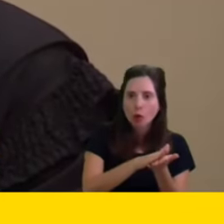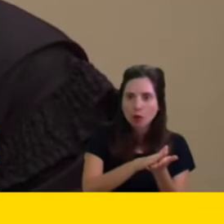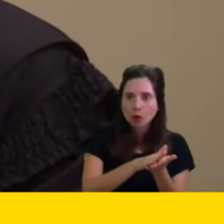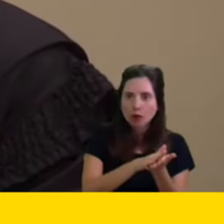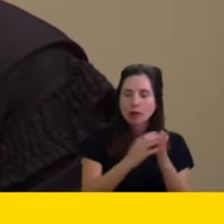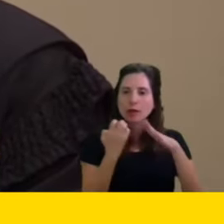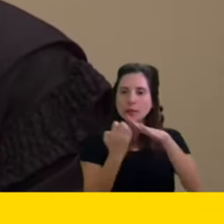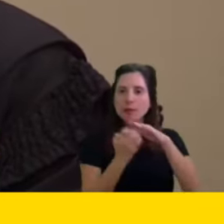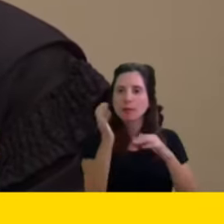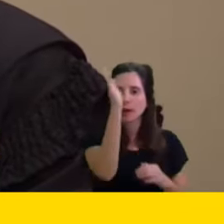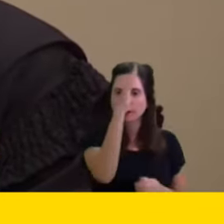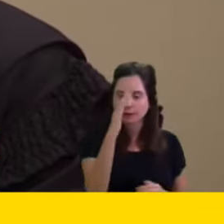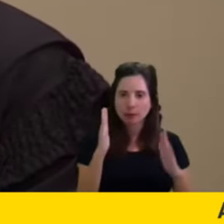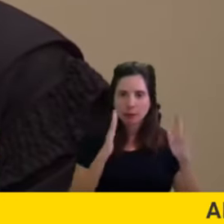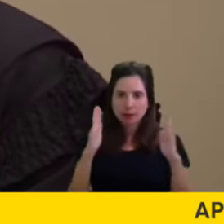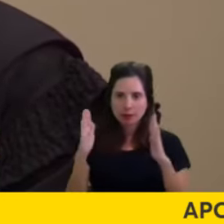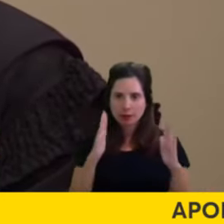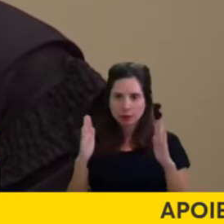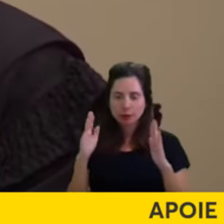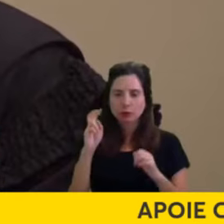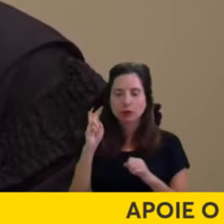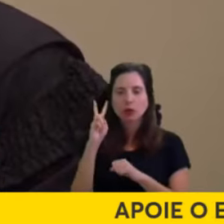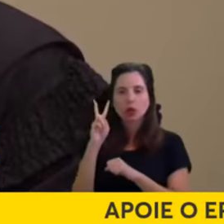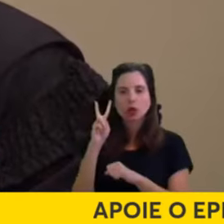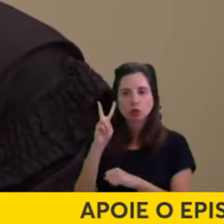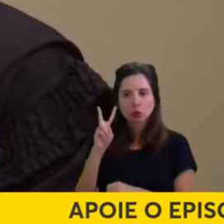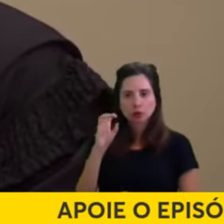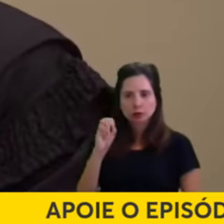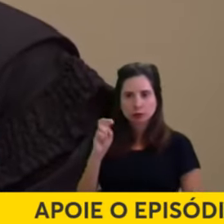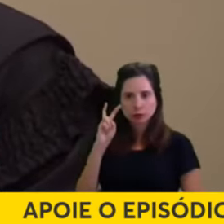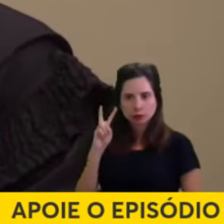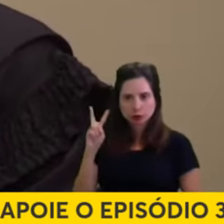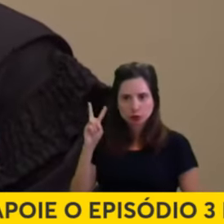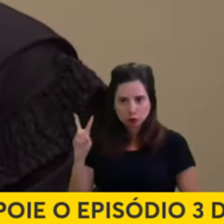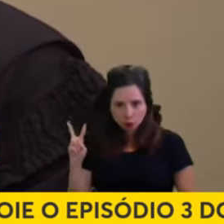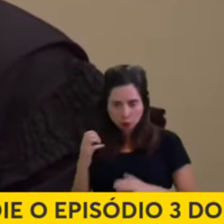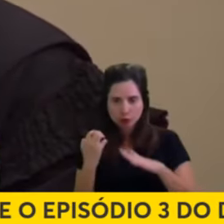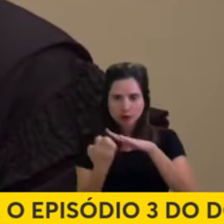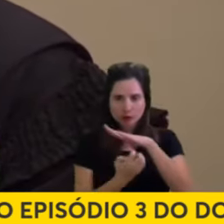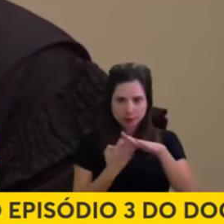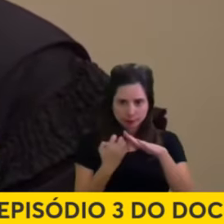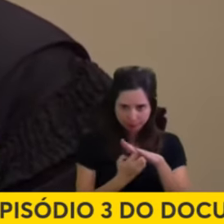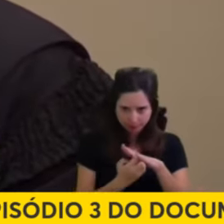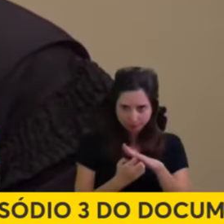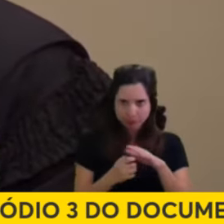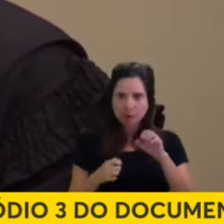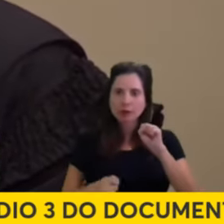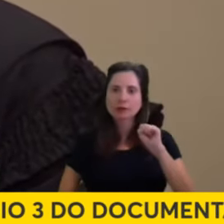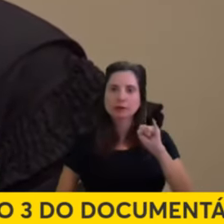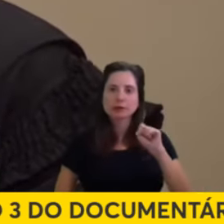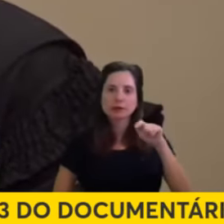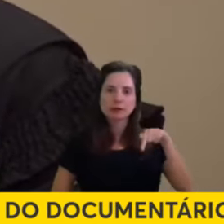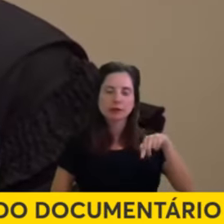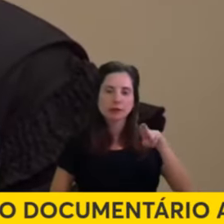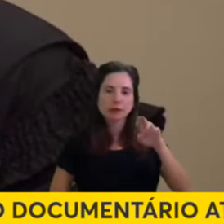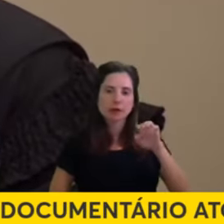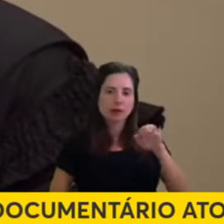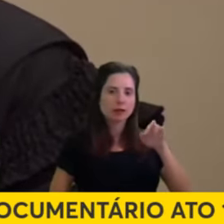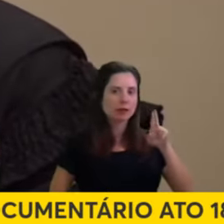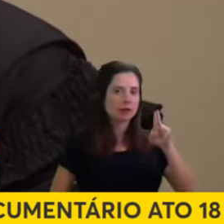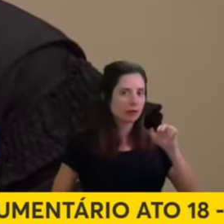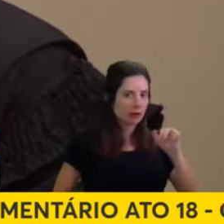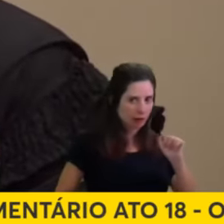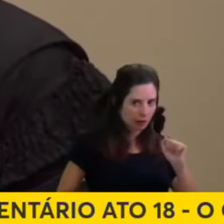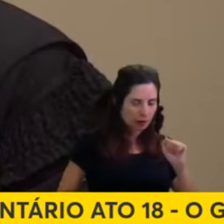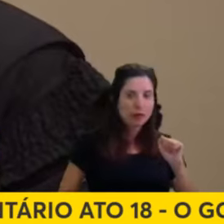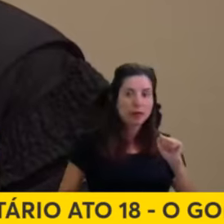durante o mês de abril de 22 junto aos escritórios Medeiros bagos Correa e siqueira Duarte no impedimento da Federação esses documentos